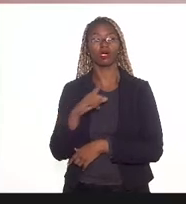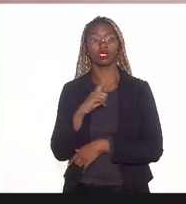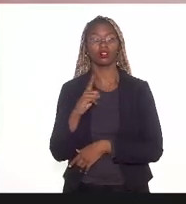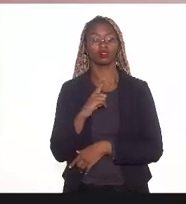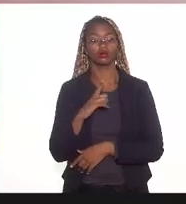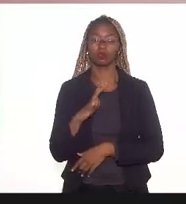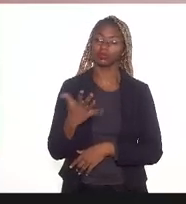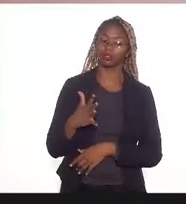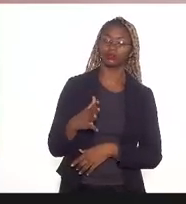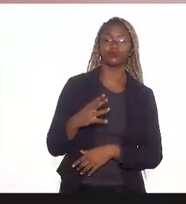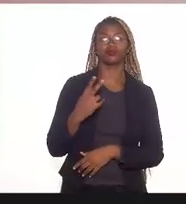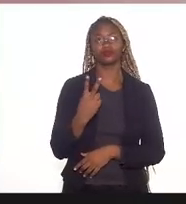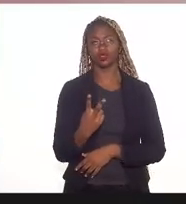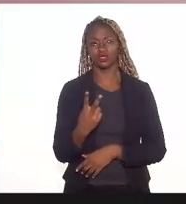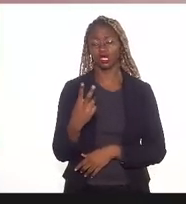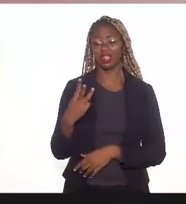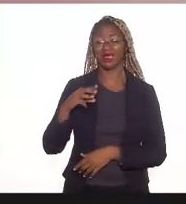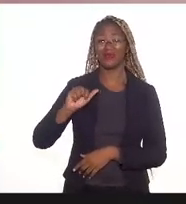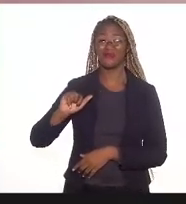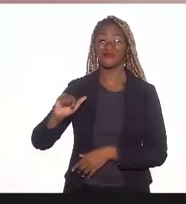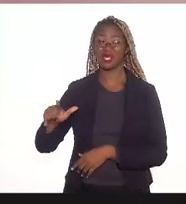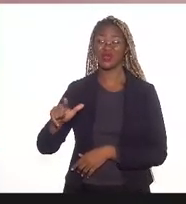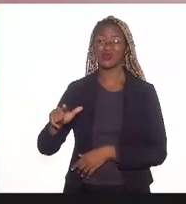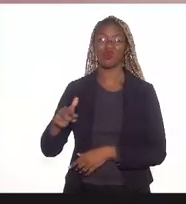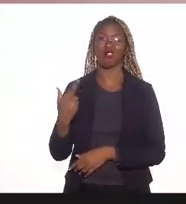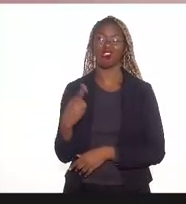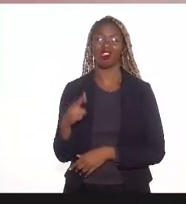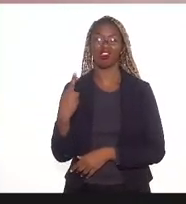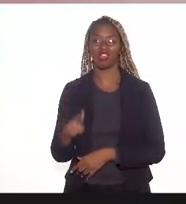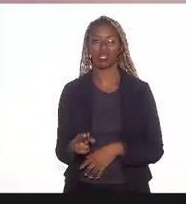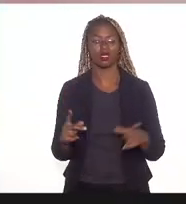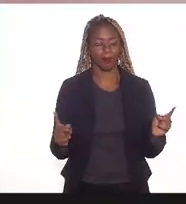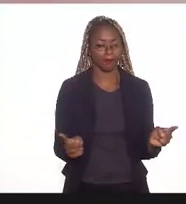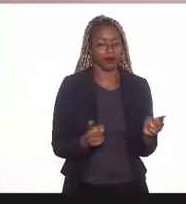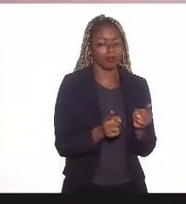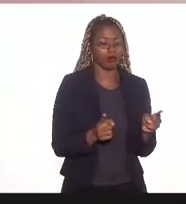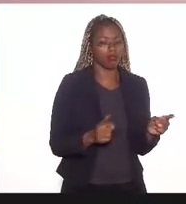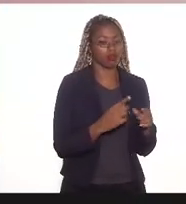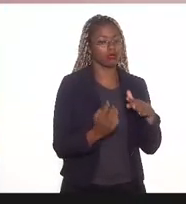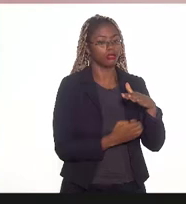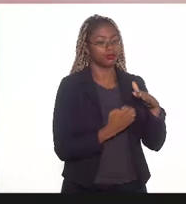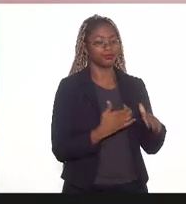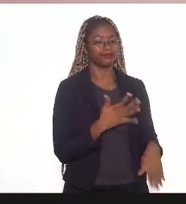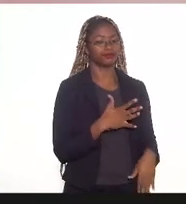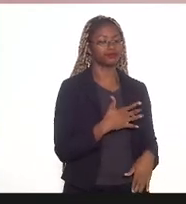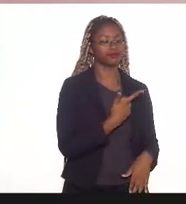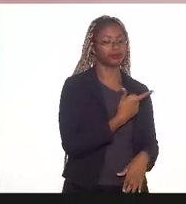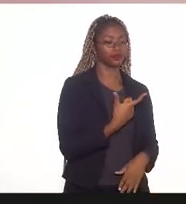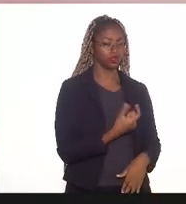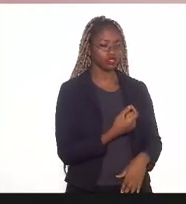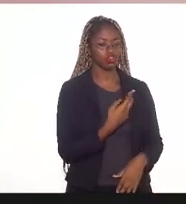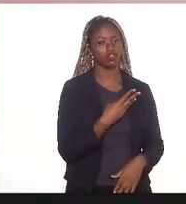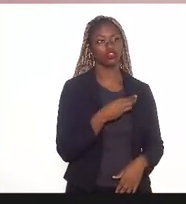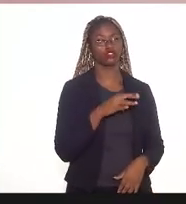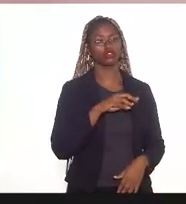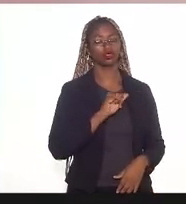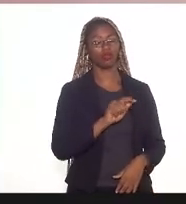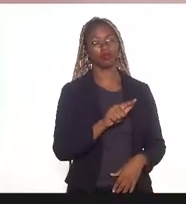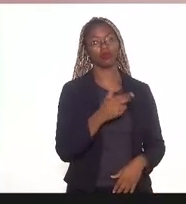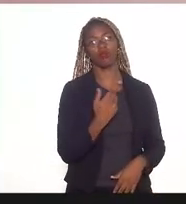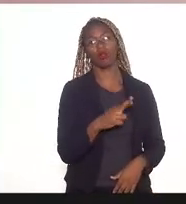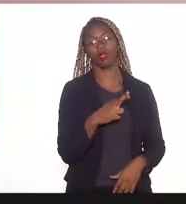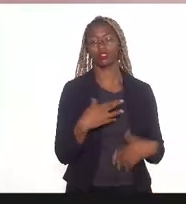de R$2.000 a R$3.000, e para as micro e pequenas, a gente acredita que esse ticket vai ficar entre R$20 a R$30.000. Então, a gente